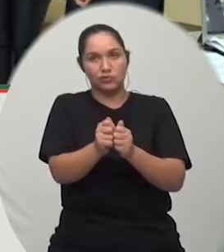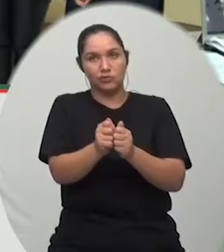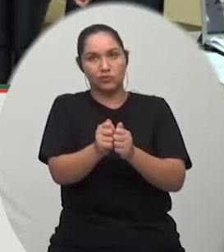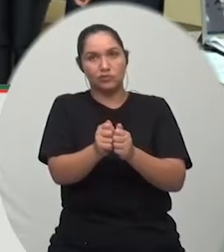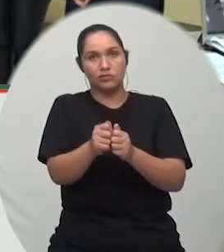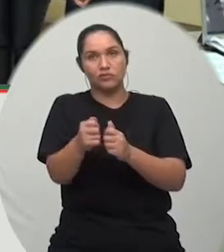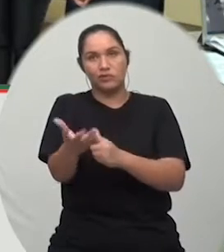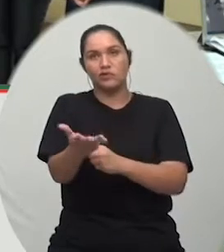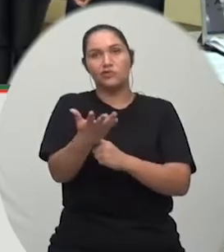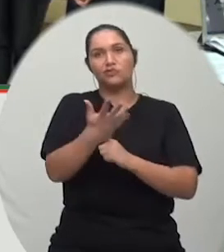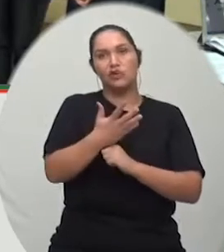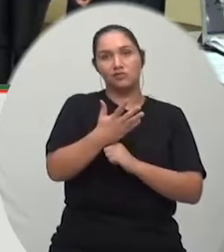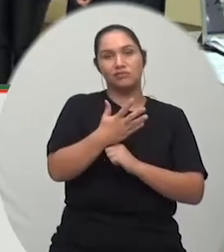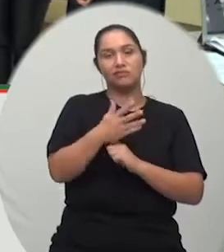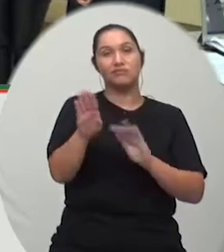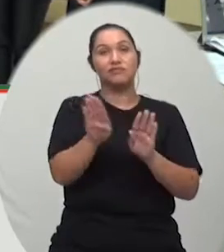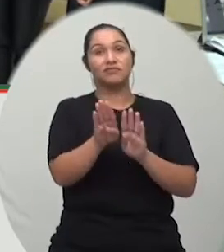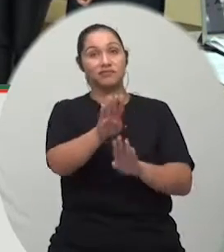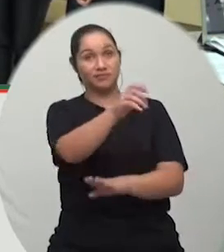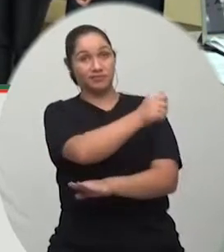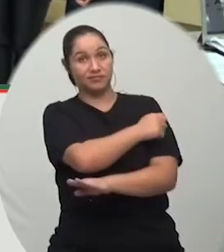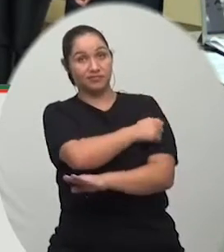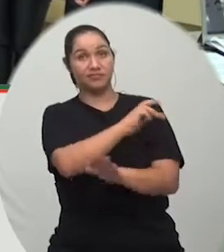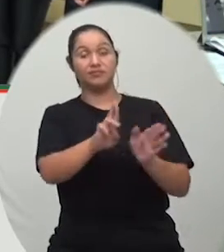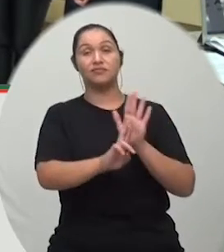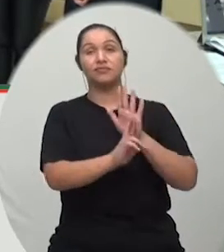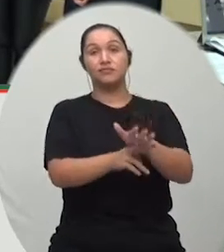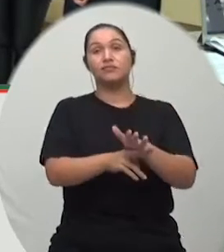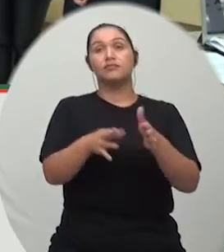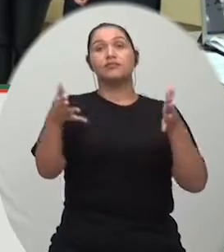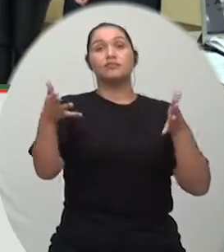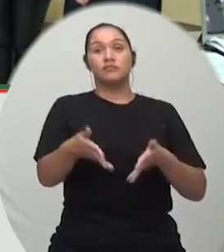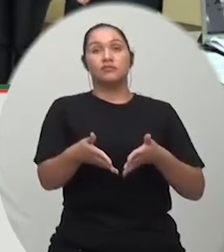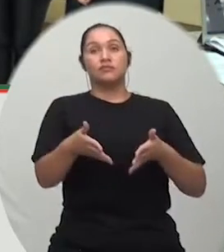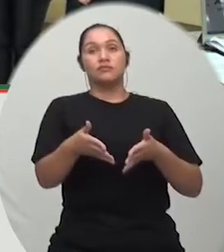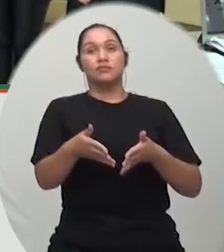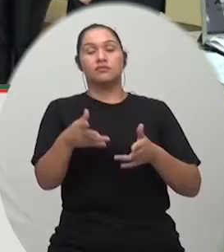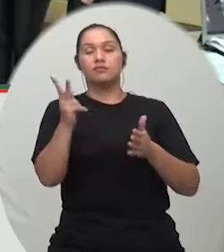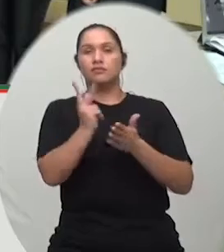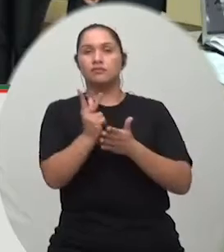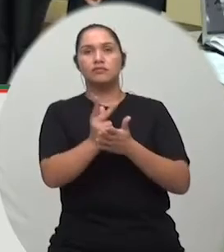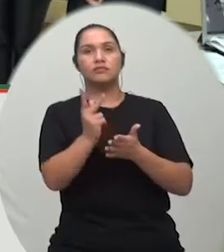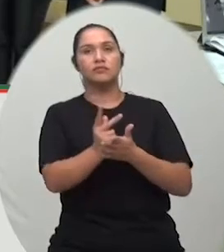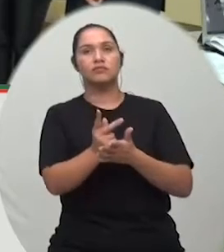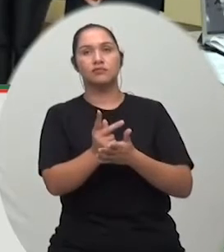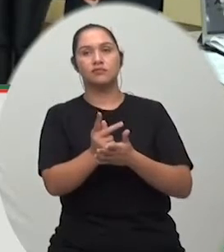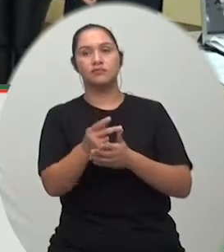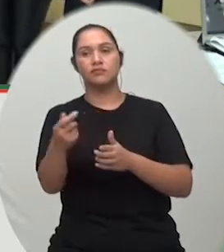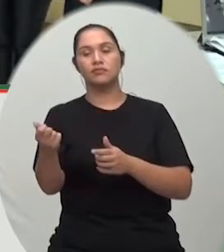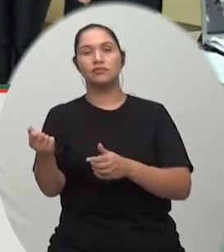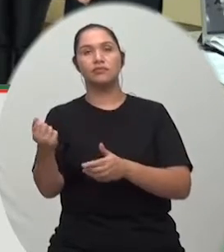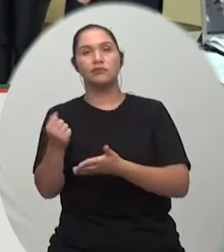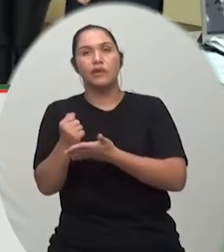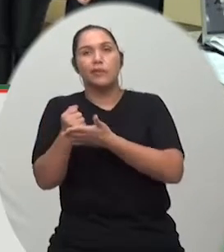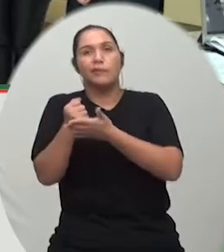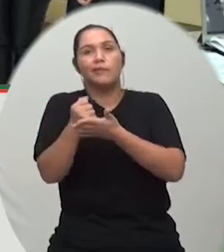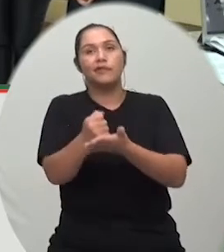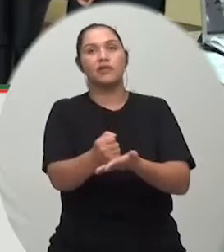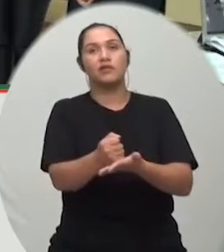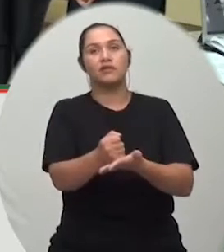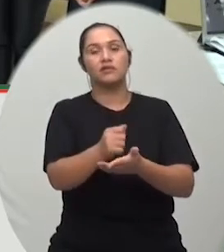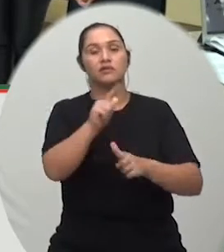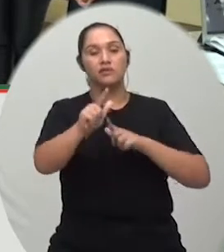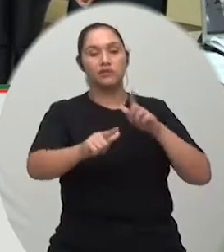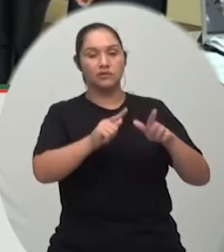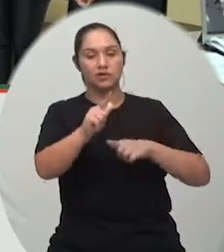o trabalho. Os estudantes aqui representados, nos ajudando, nos apoiando, divulgando esse trabalho nas salas